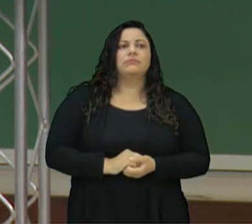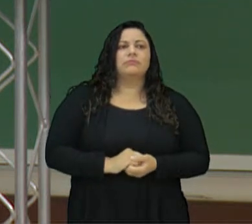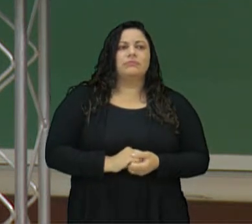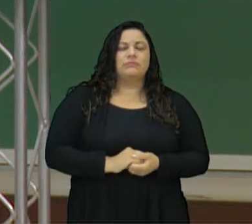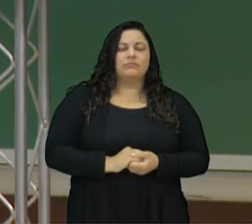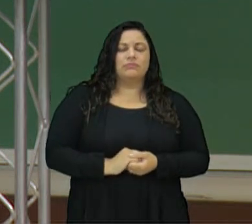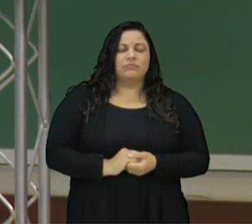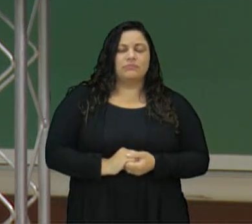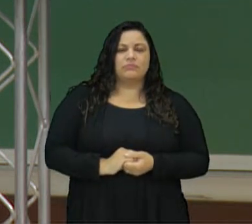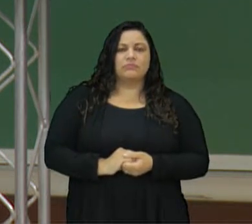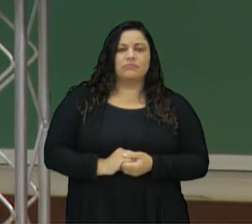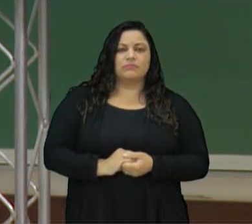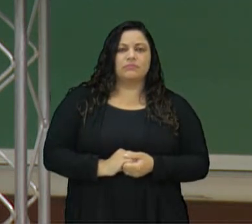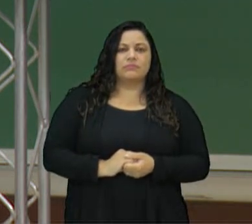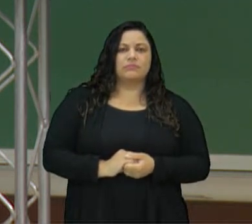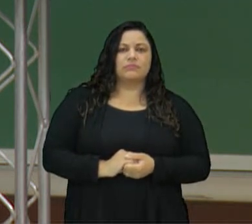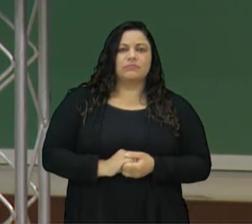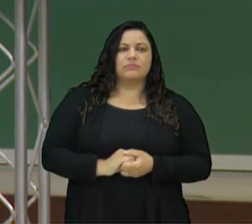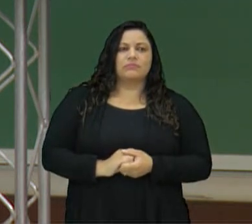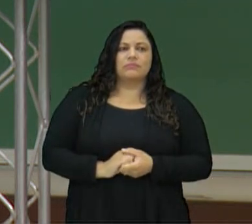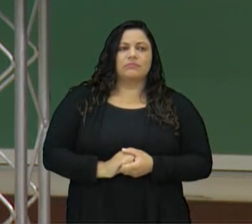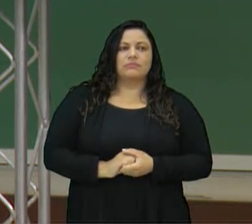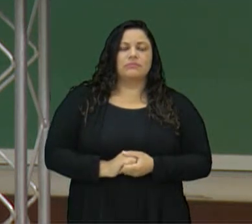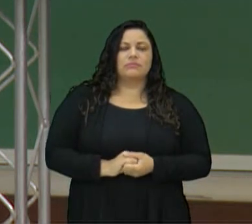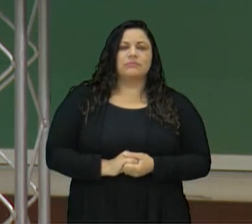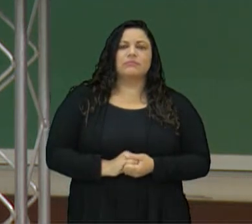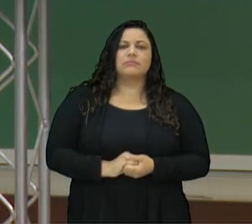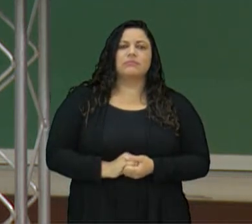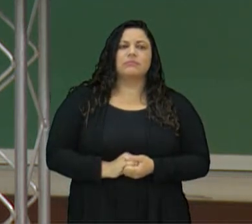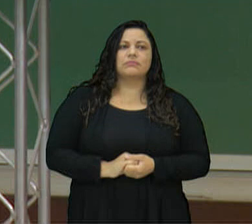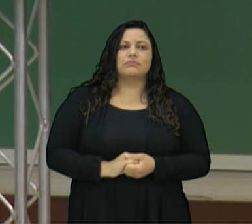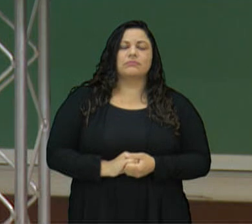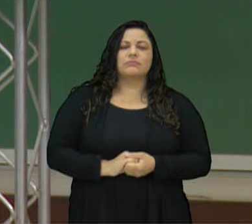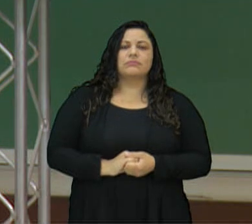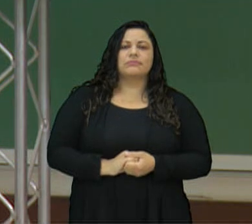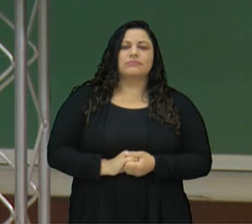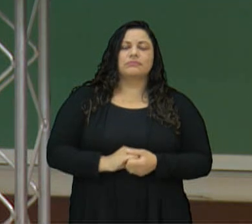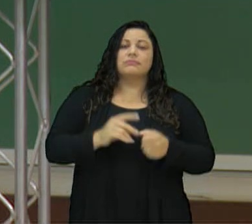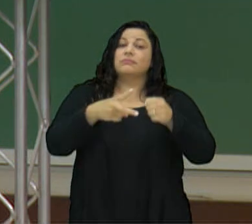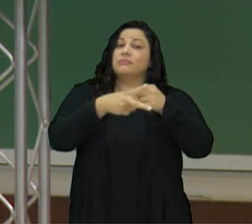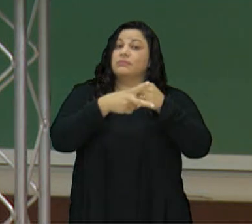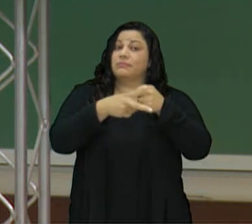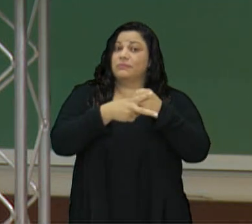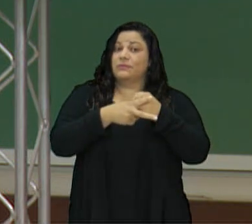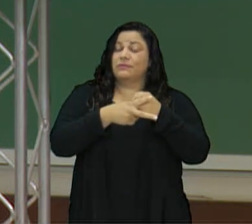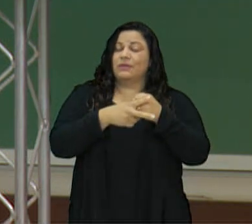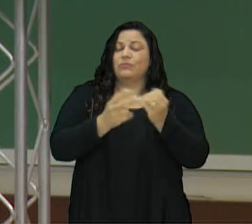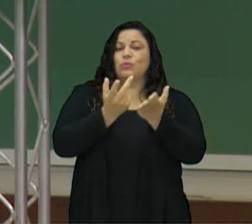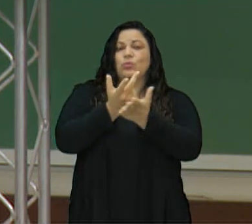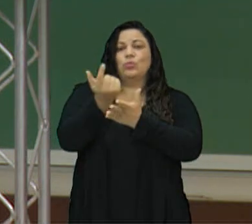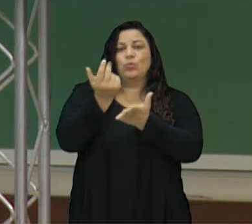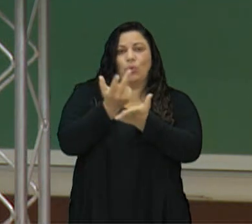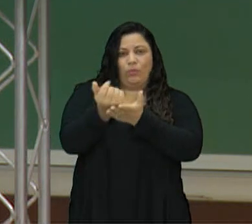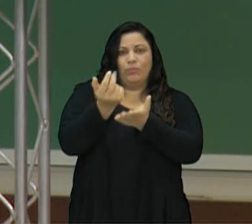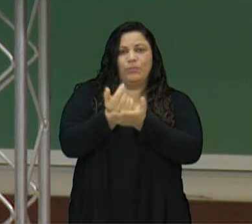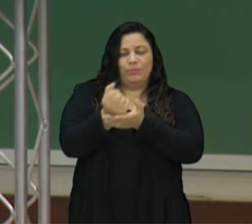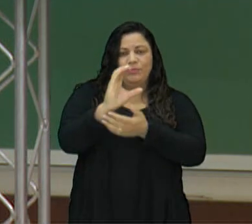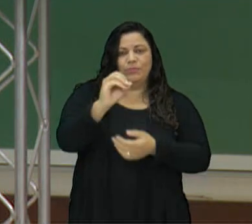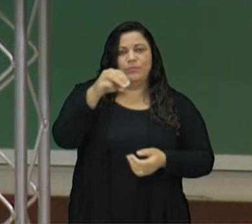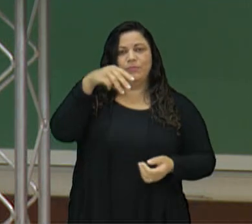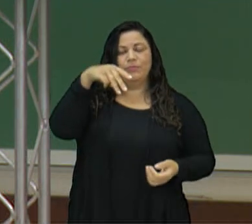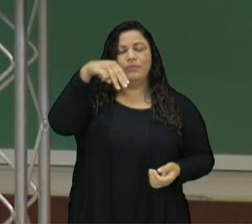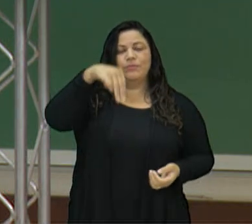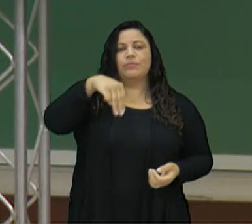ou ustedes alquilan. Tá? Vamos para o verbo comprar. Yo compro, tu compras, él